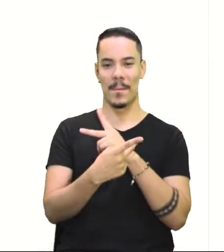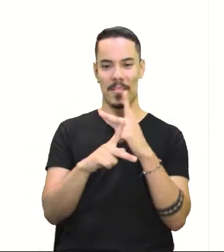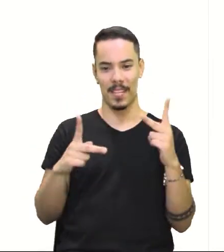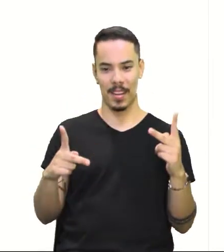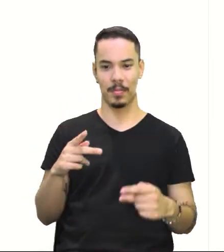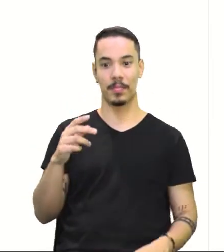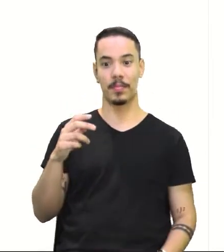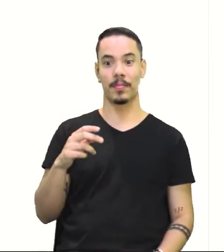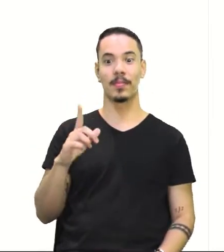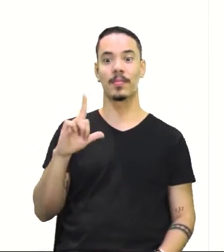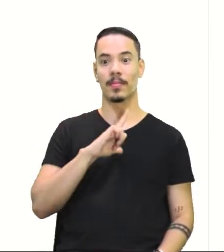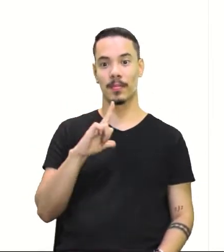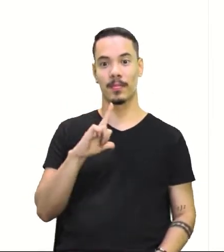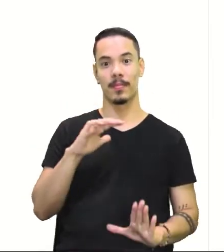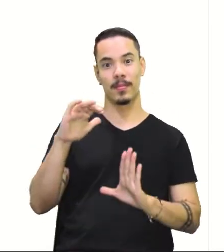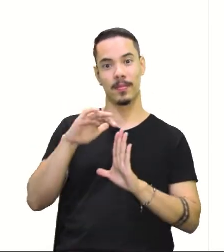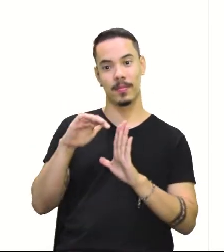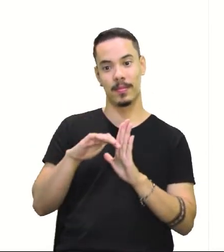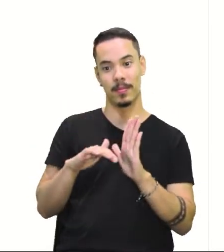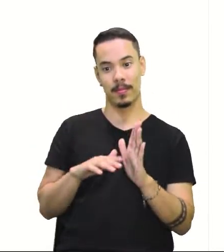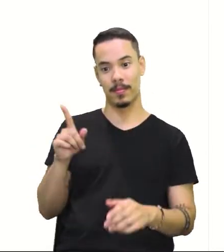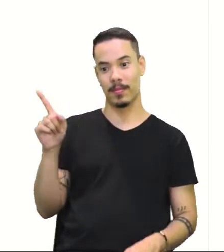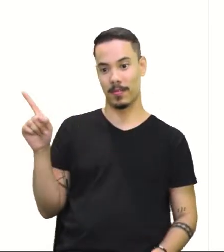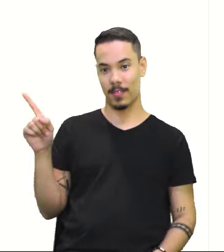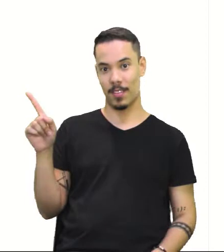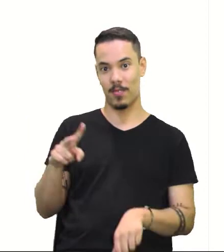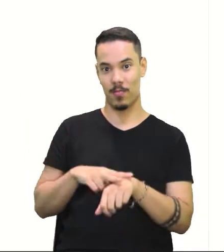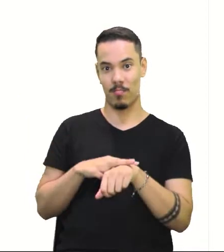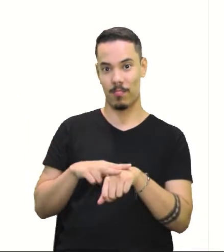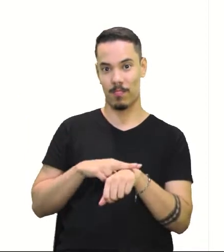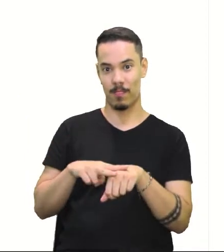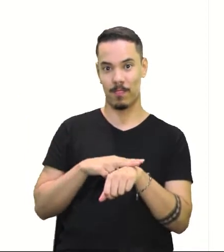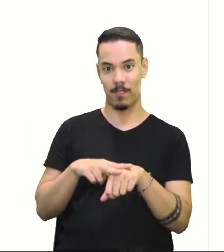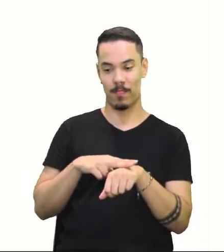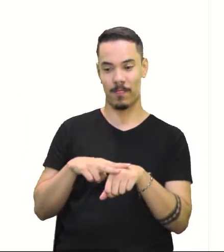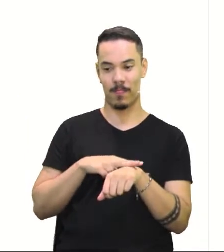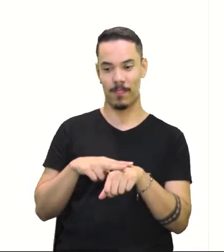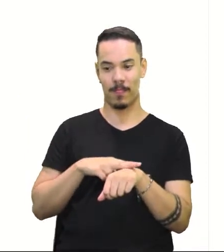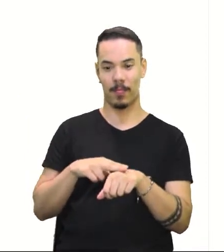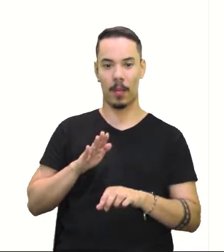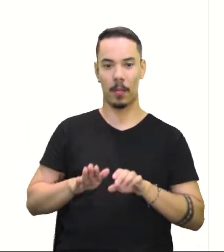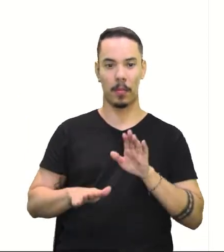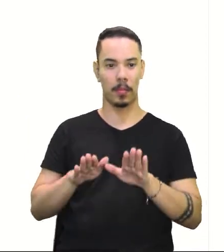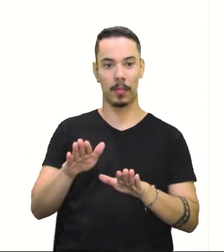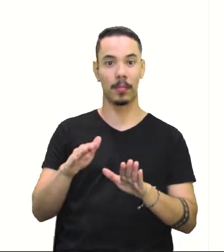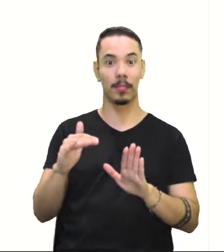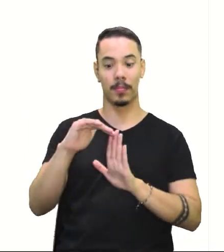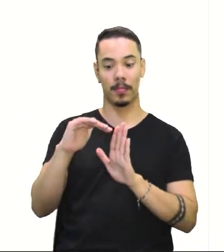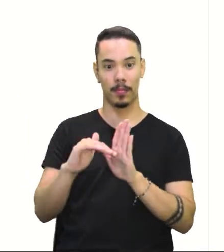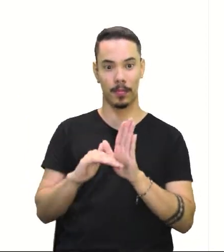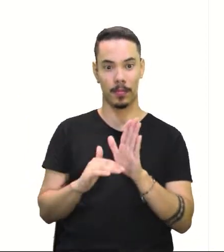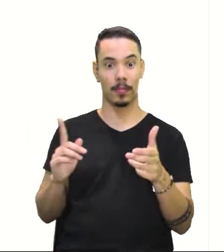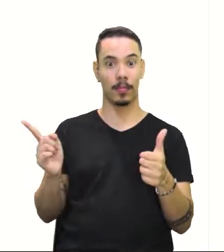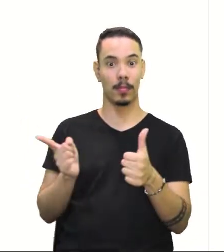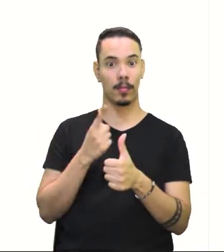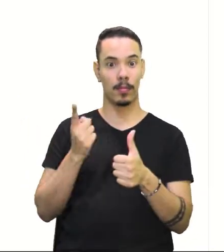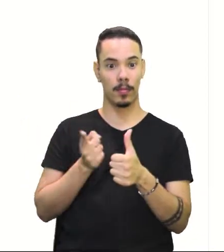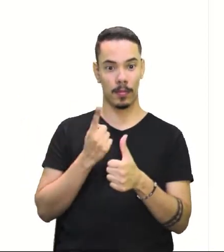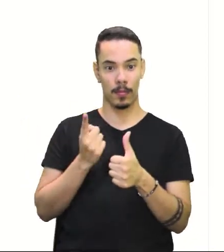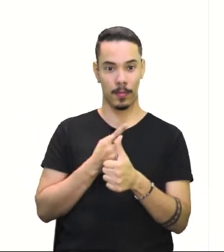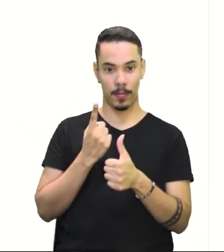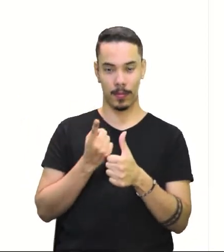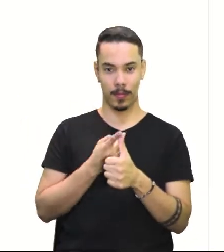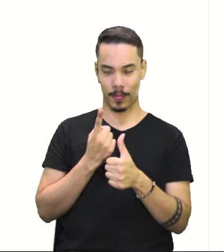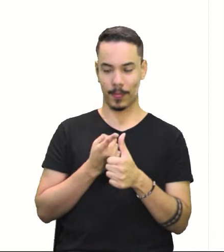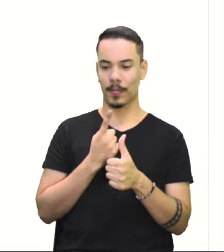passos, então, as pegadas do Hulk aqui, ó, porque é verde, né? Pegadas do Hulk, pegadas na areia. Vamos lá para o primeiro passo. Primeira